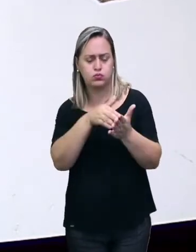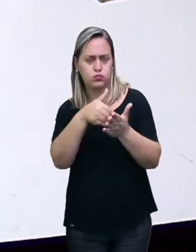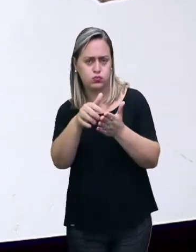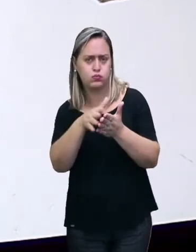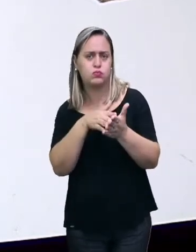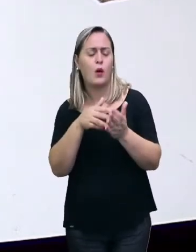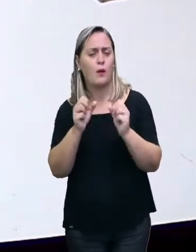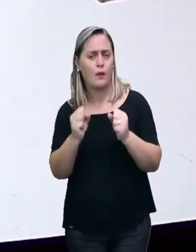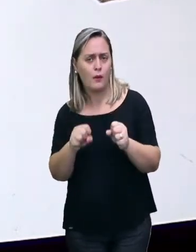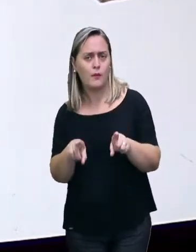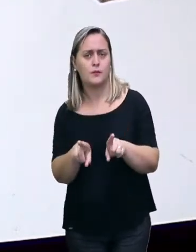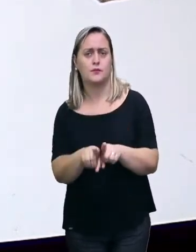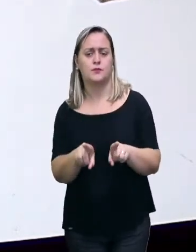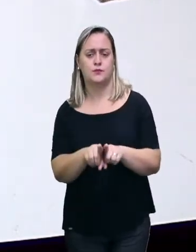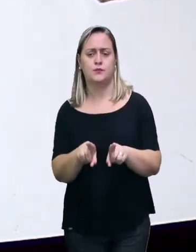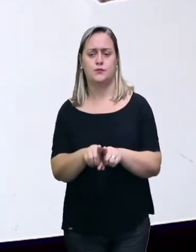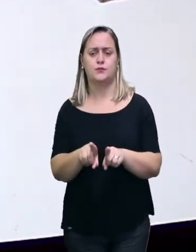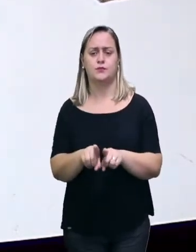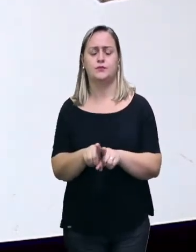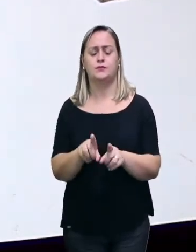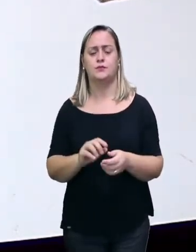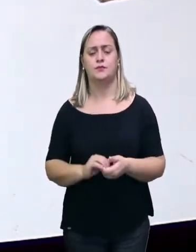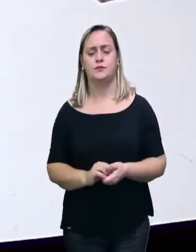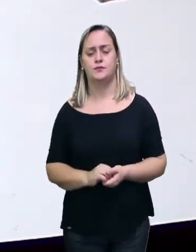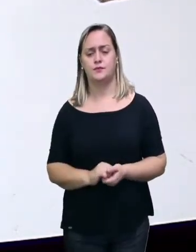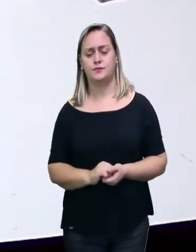detalhe também que vai ajudar nisso aí.